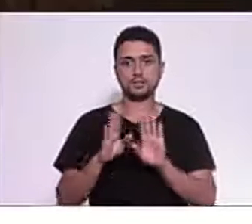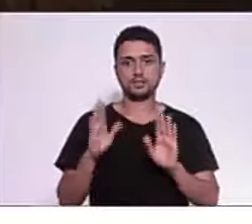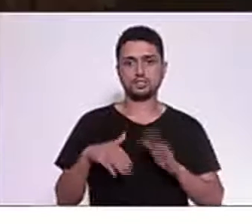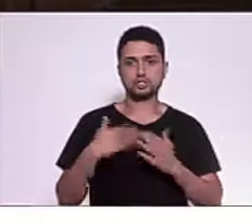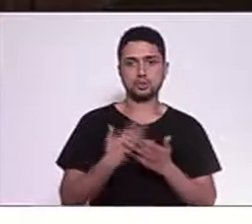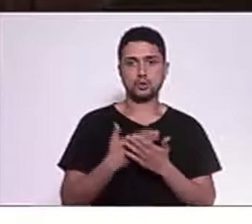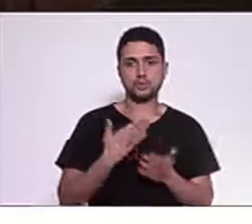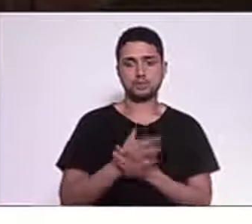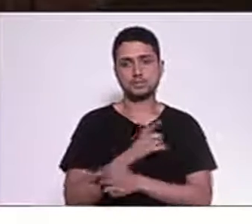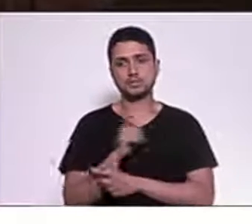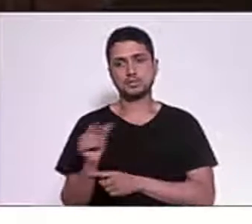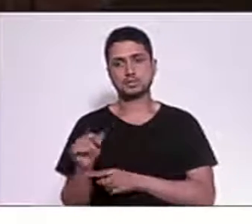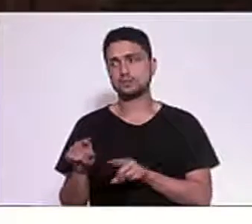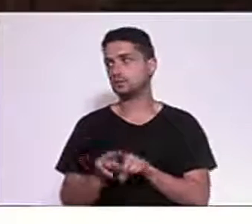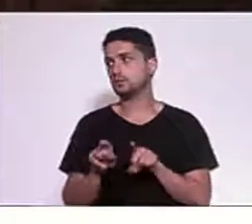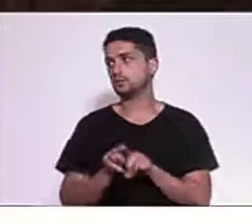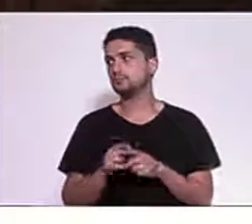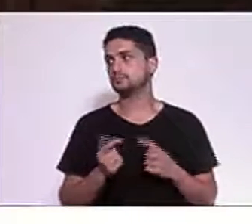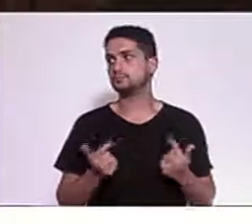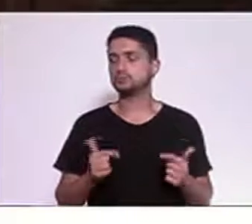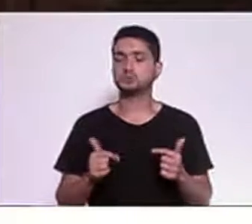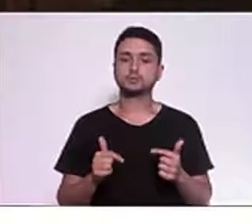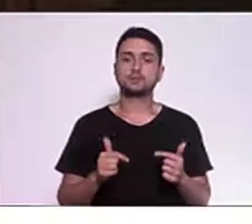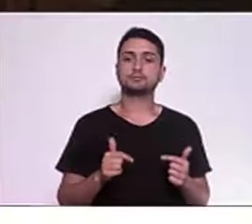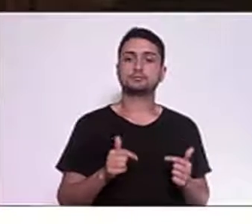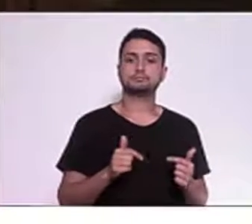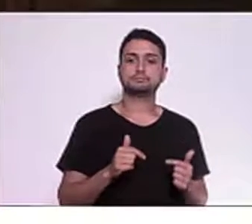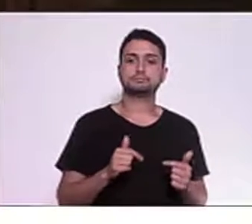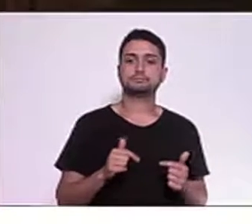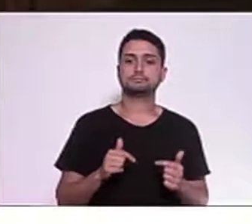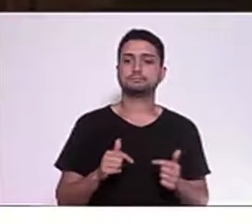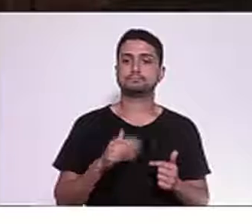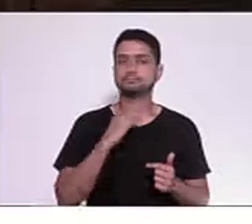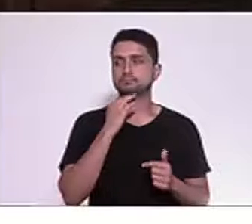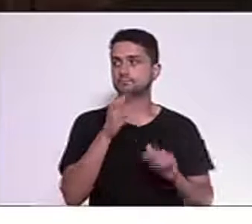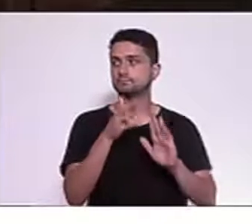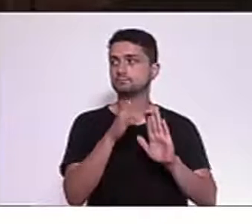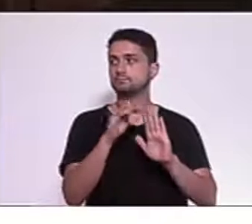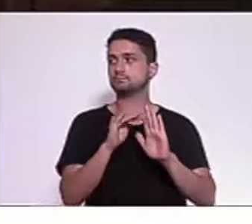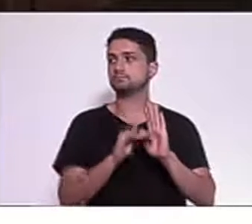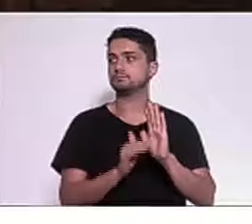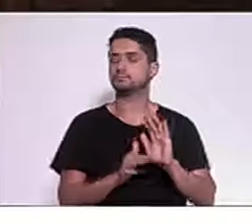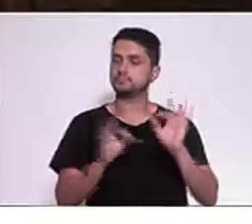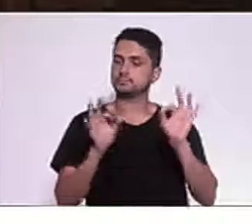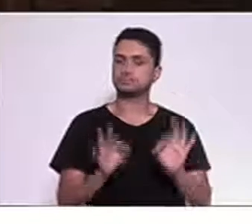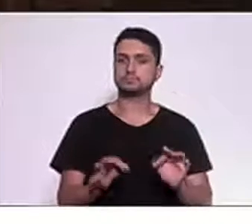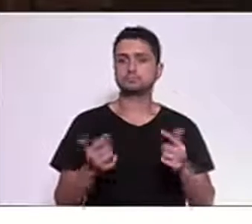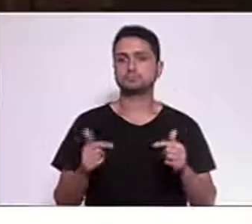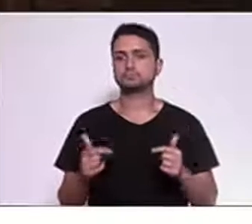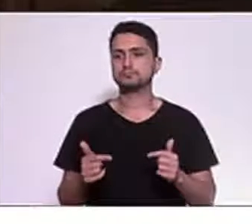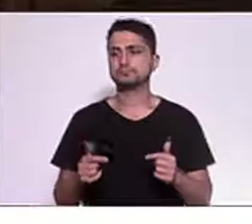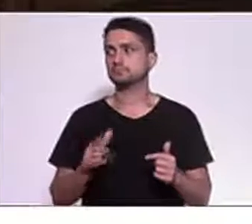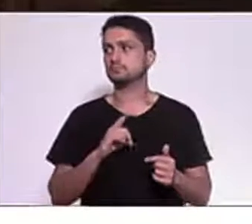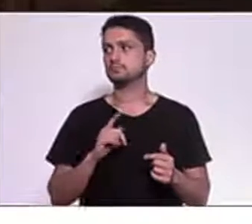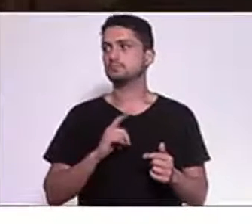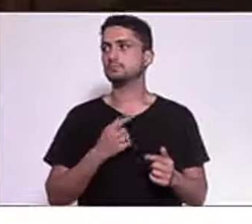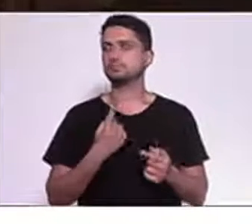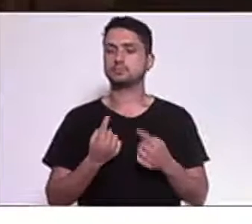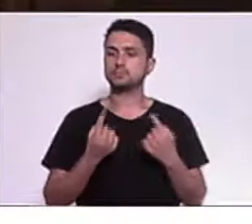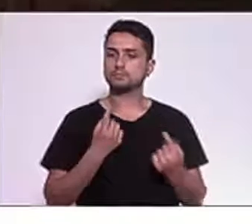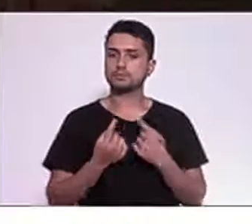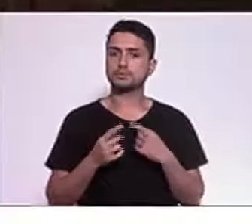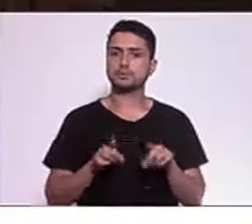entre facções criminosas, por operações policiais, muitas vezes mal ajambradas, mal planejadas, que afetam o cotidiano da escola